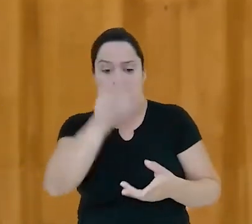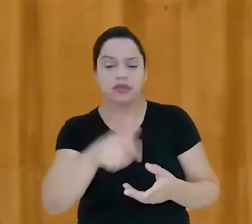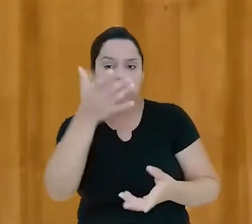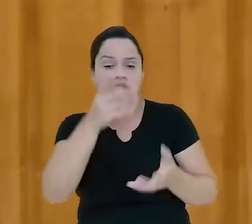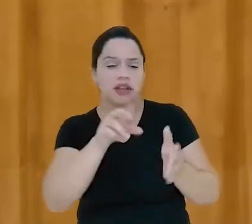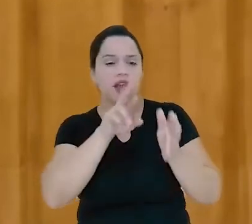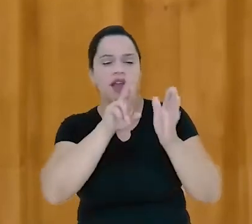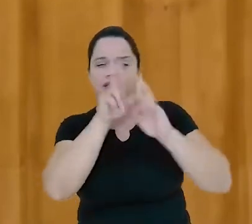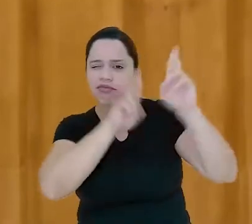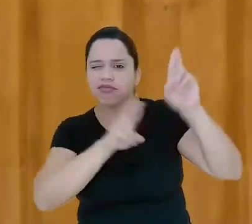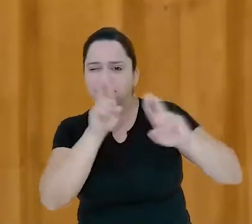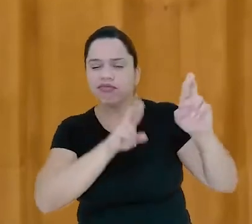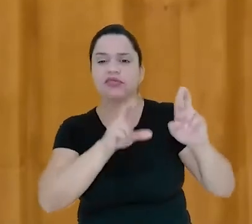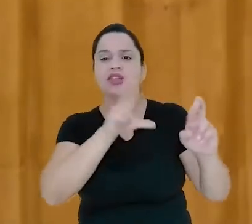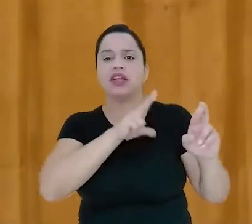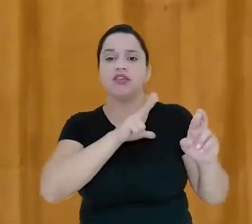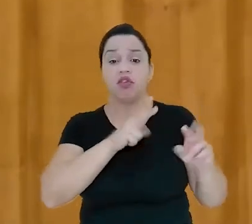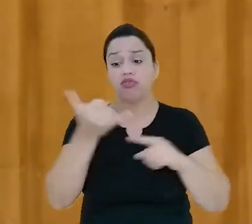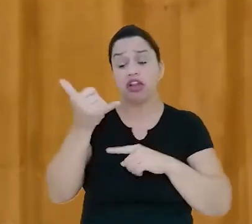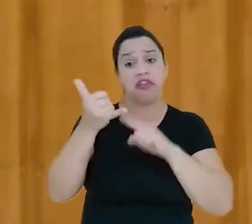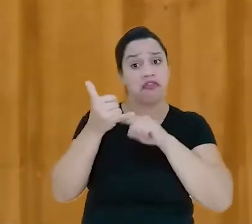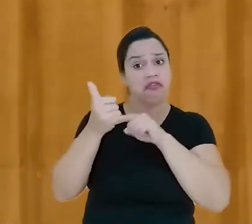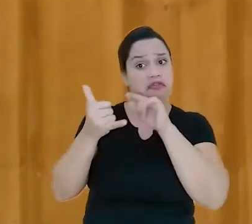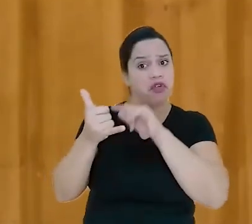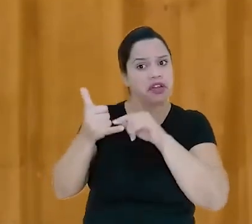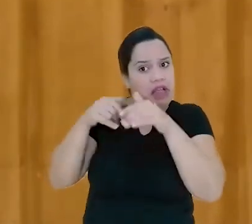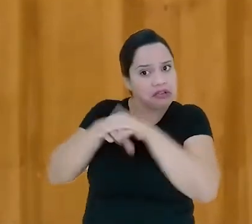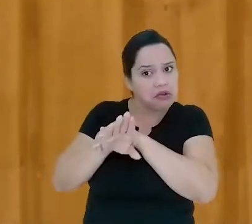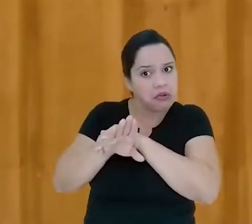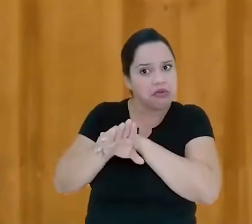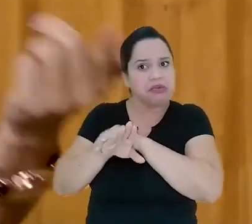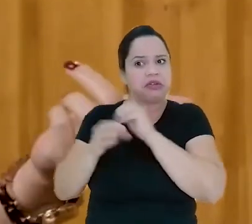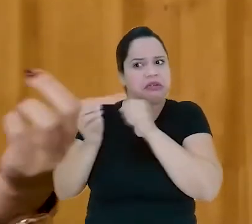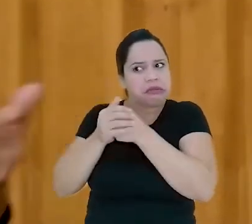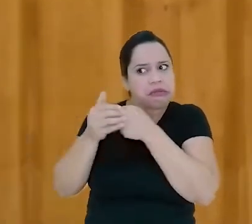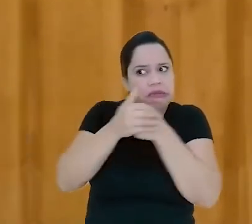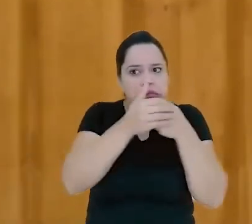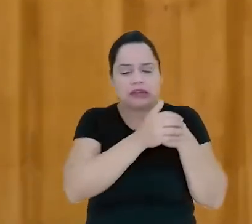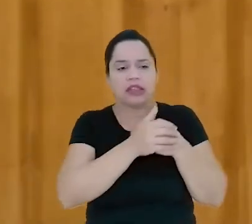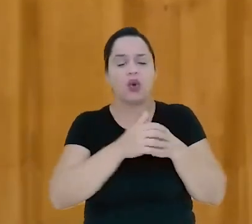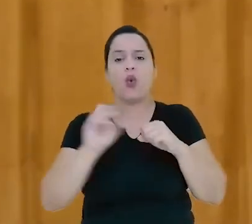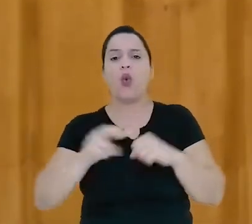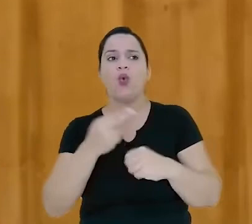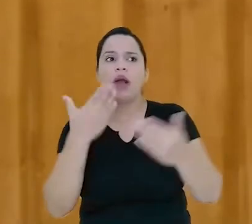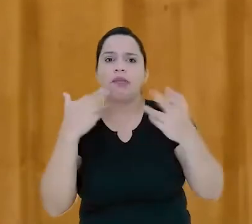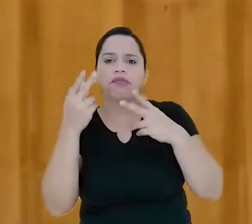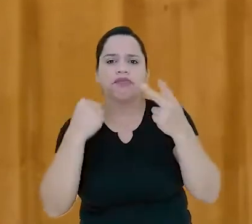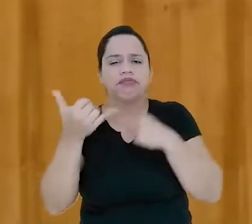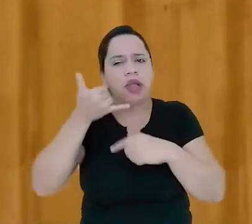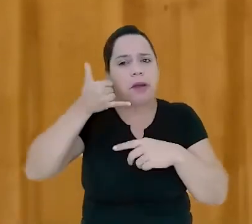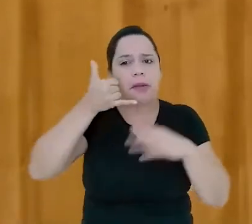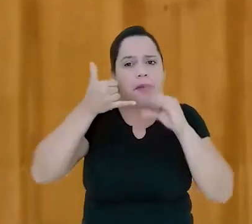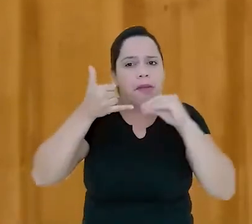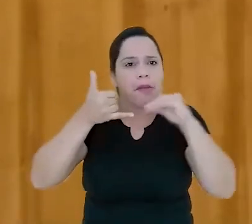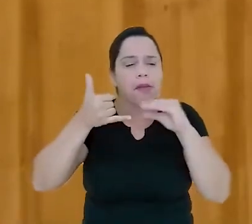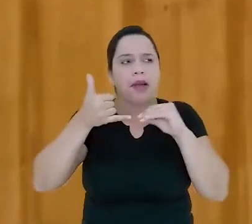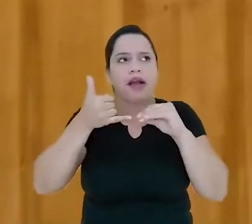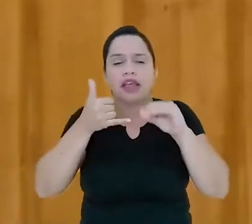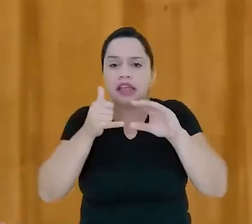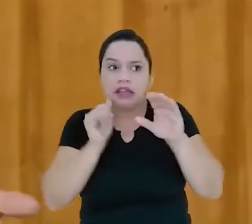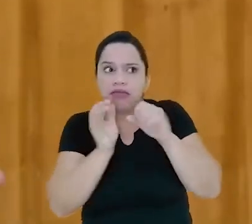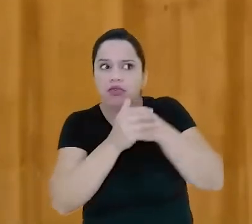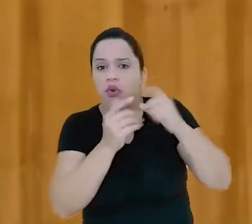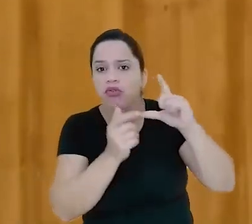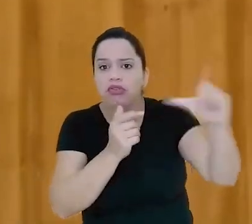você quer investigar, dos telefones. Está escondendo muito o telefone? Sai de perto de você para falar? Ou você